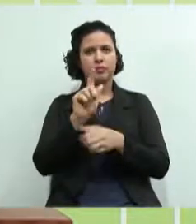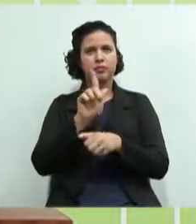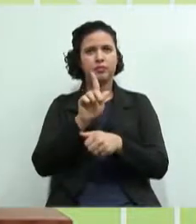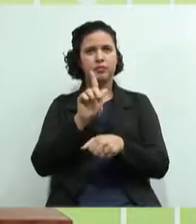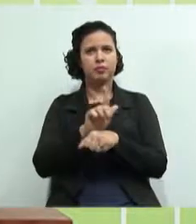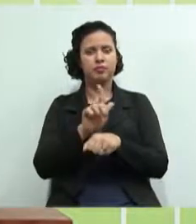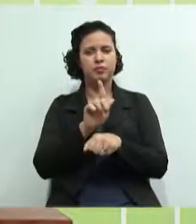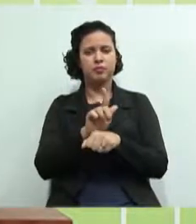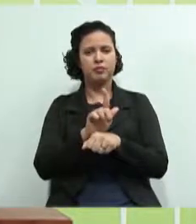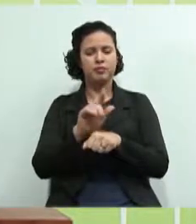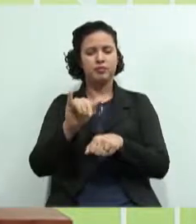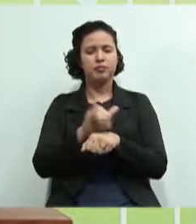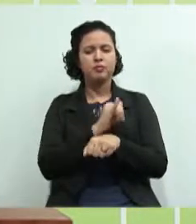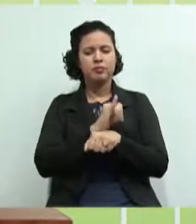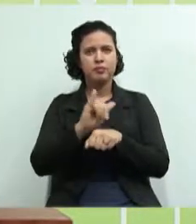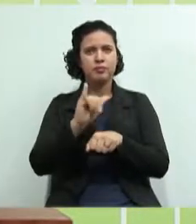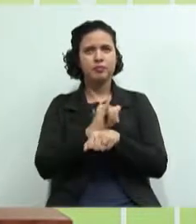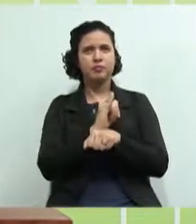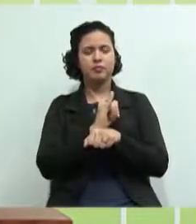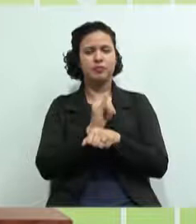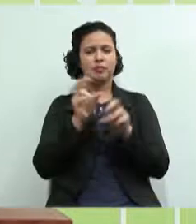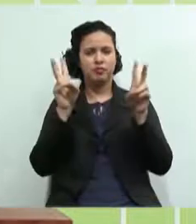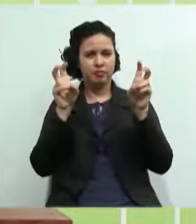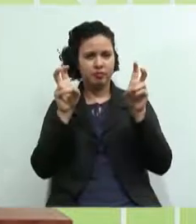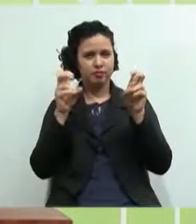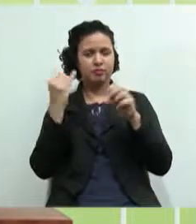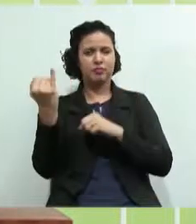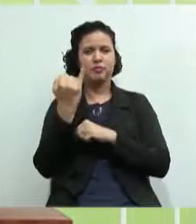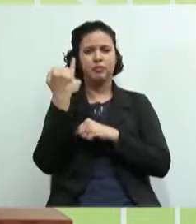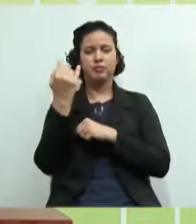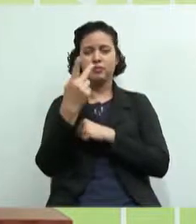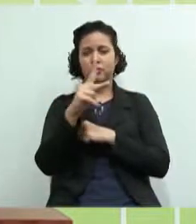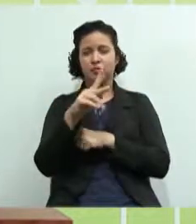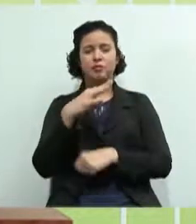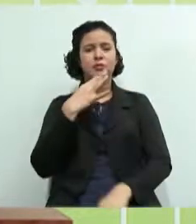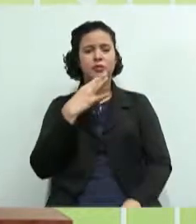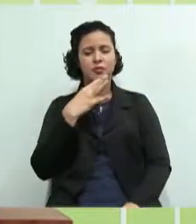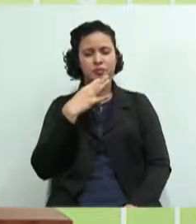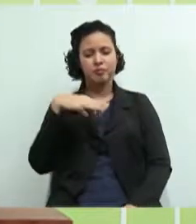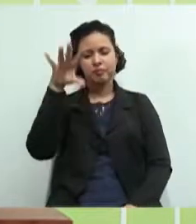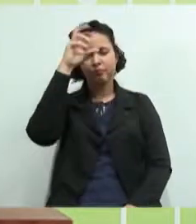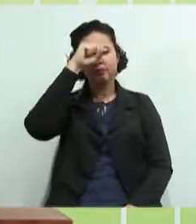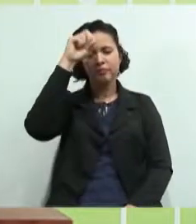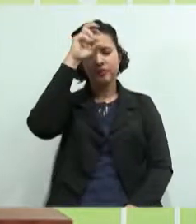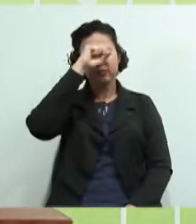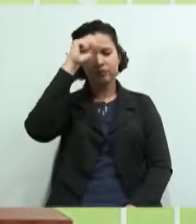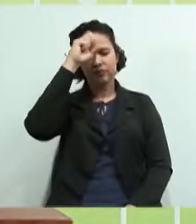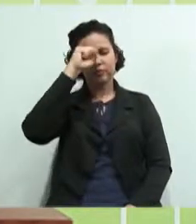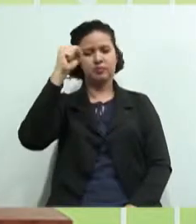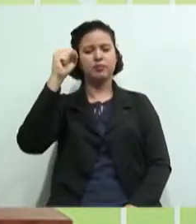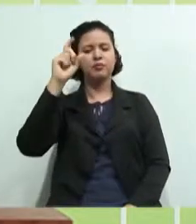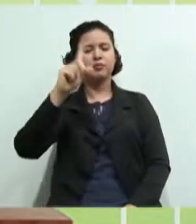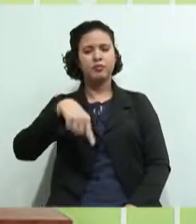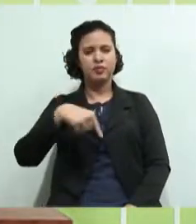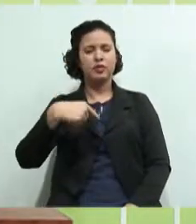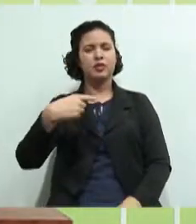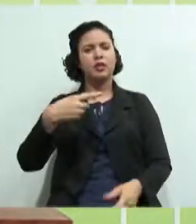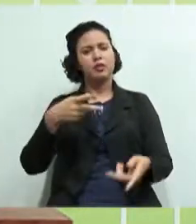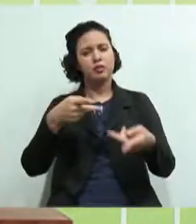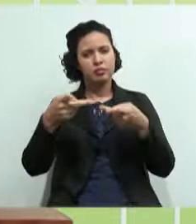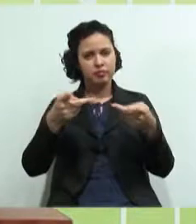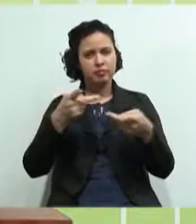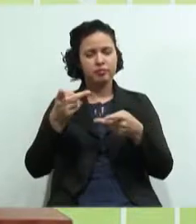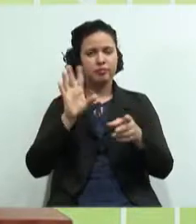que é um tema fundamental para o seu conhecimento e, é claro, para o seu aprendizado no seu projeto integrador. Vamos